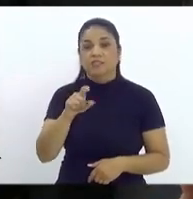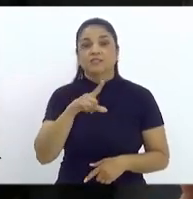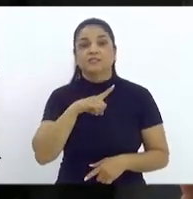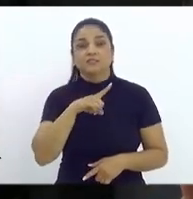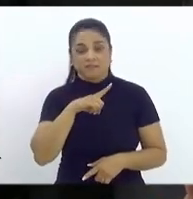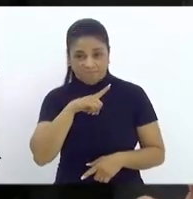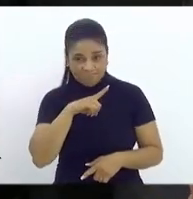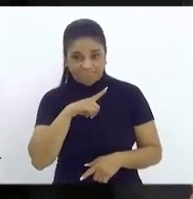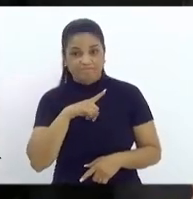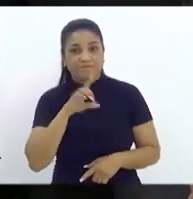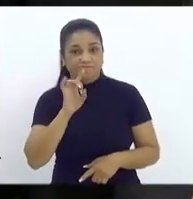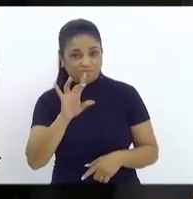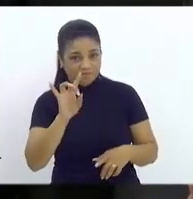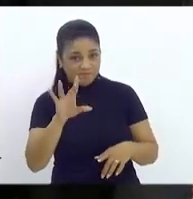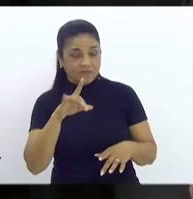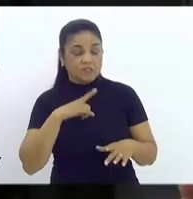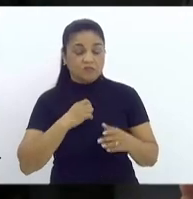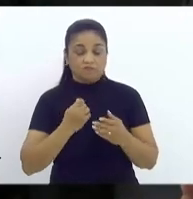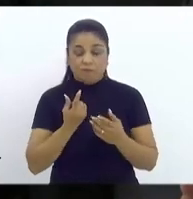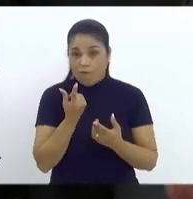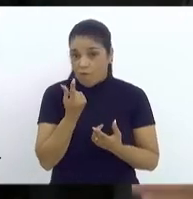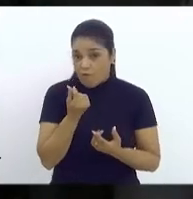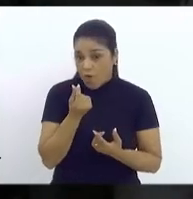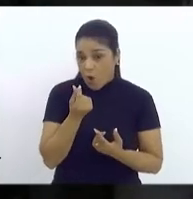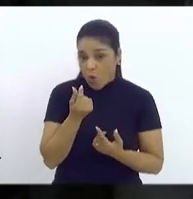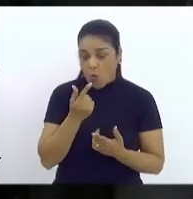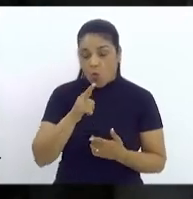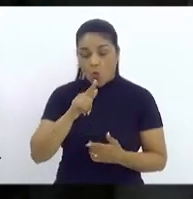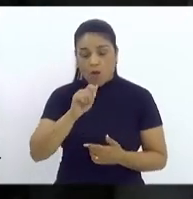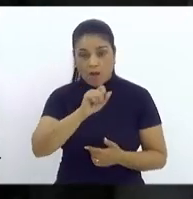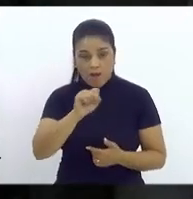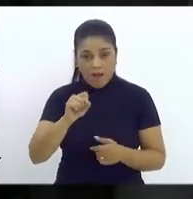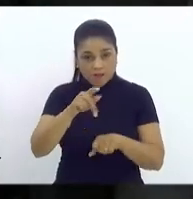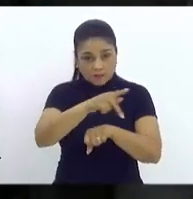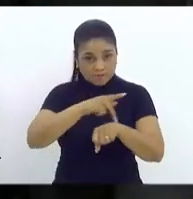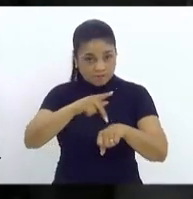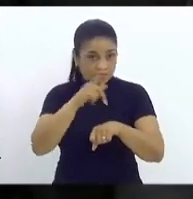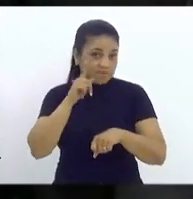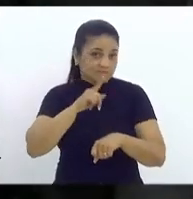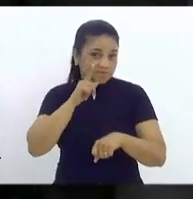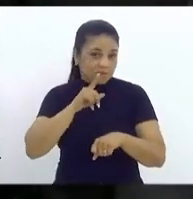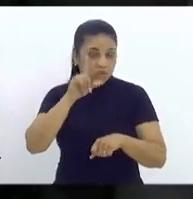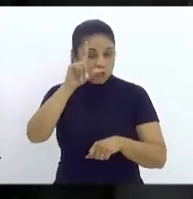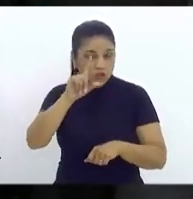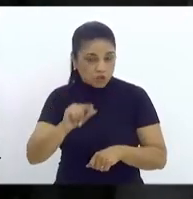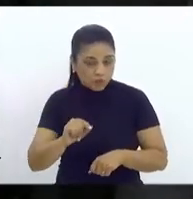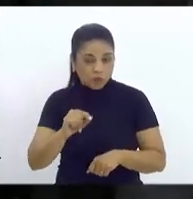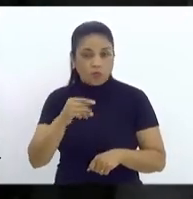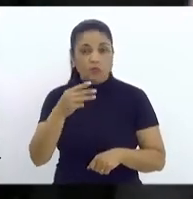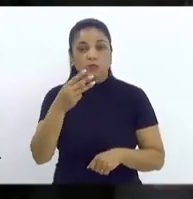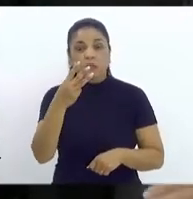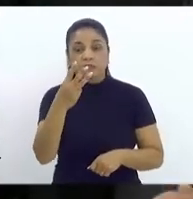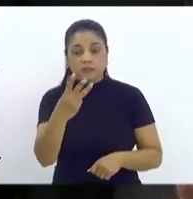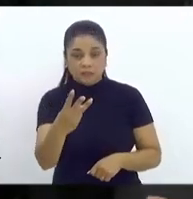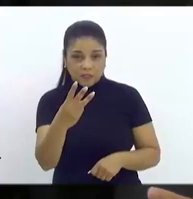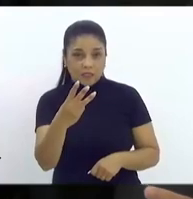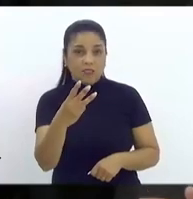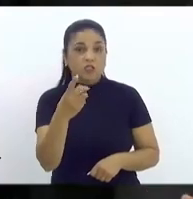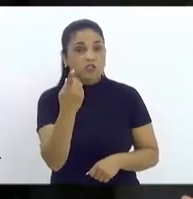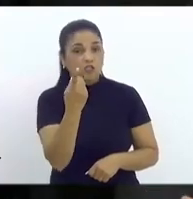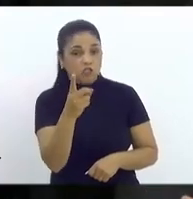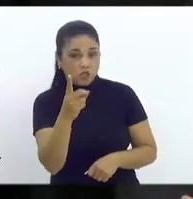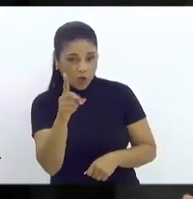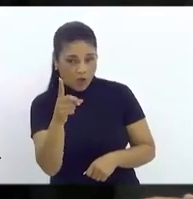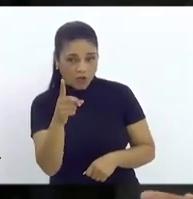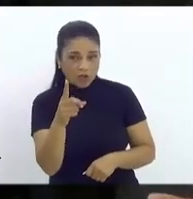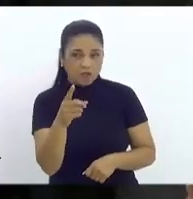E isso fez com que o preço do gás americano baixasse para 3 dólares o milhão de BTU. E gira em torno disso,